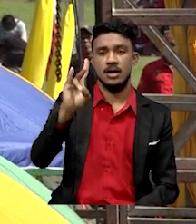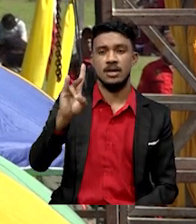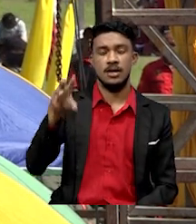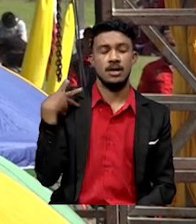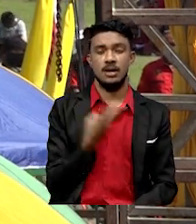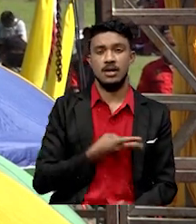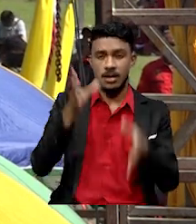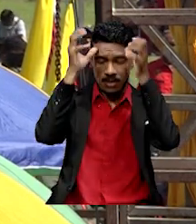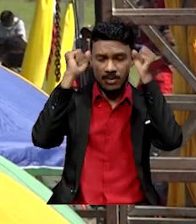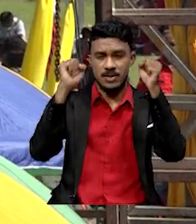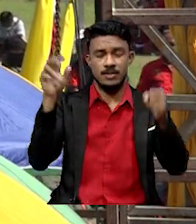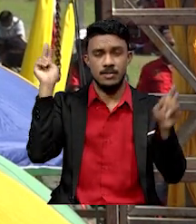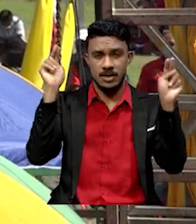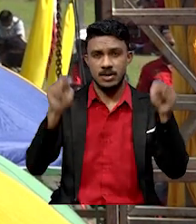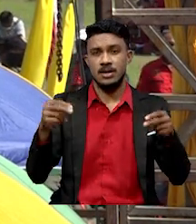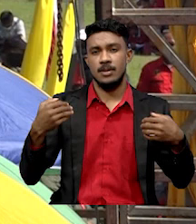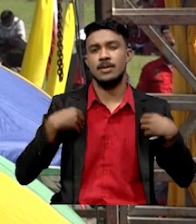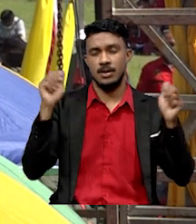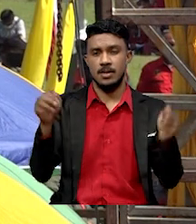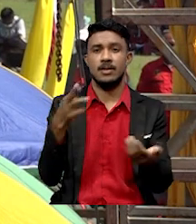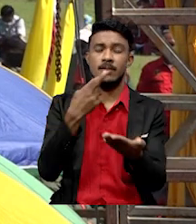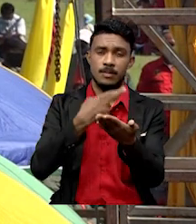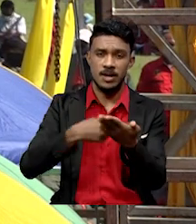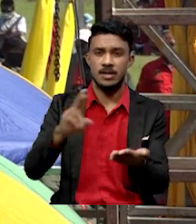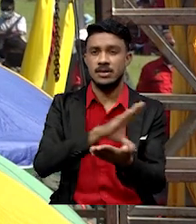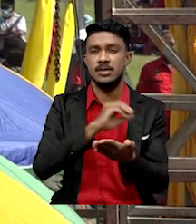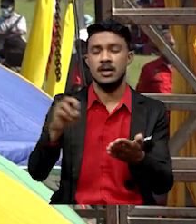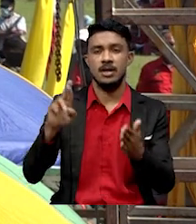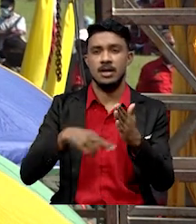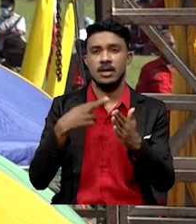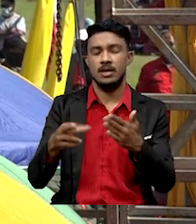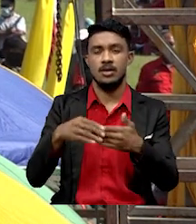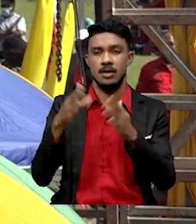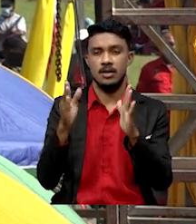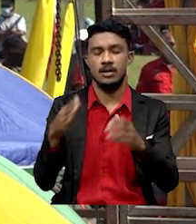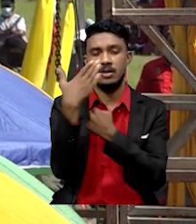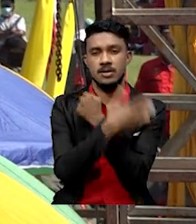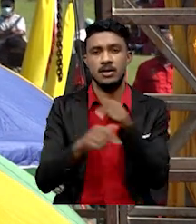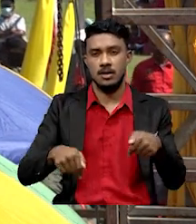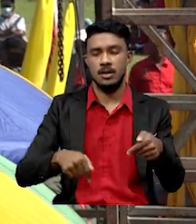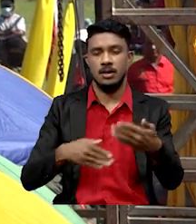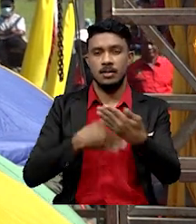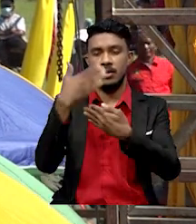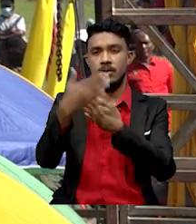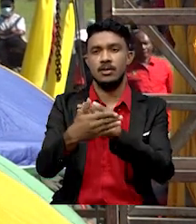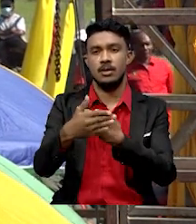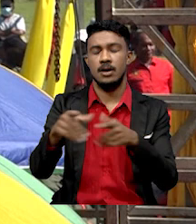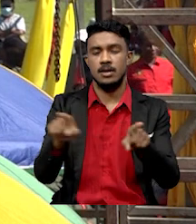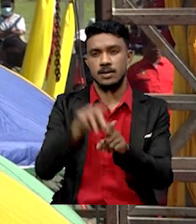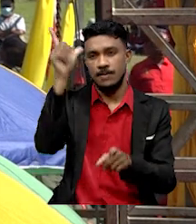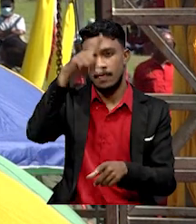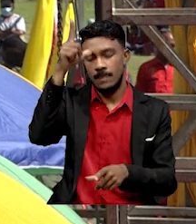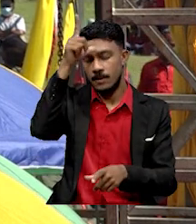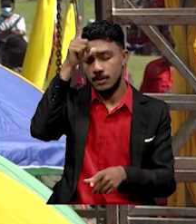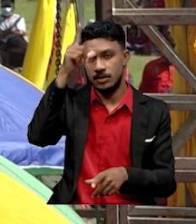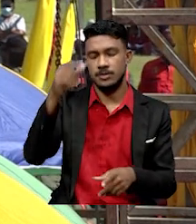ida nebema pies requisitos ba atu ukum raida ne ba oi. Camarada Luoro, pies